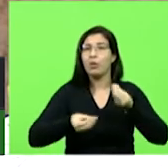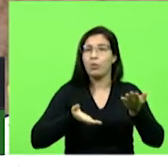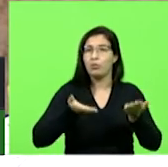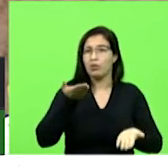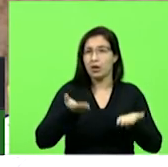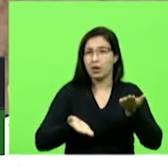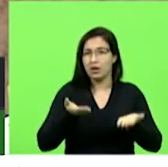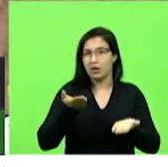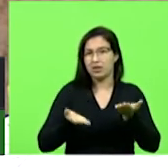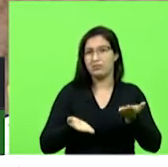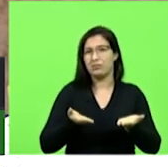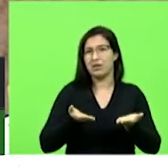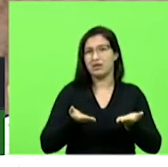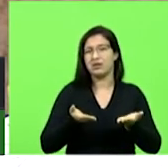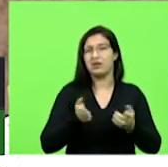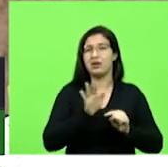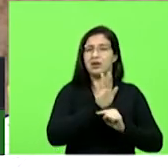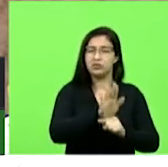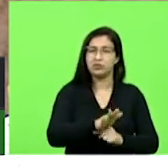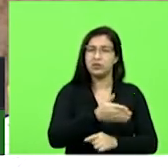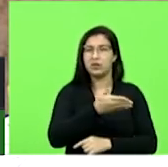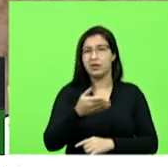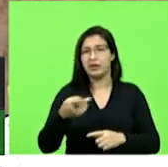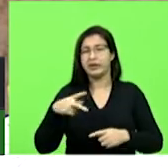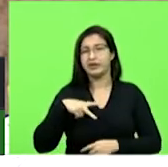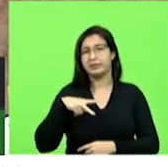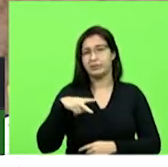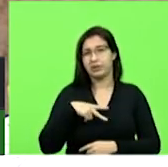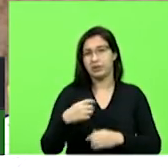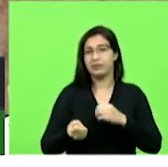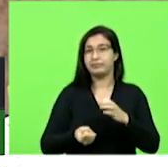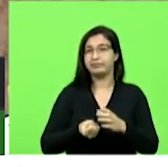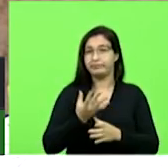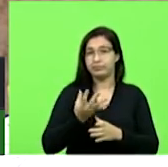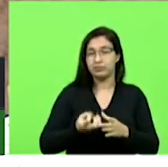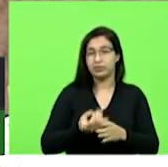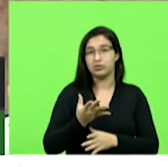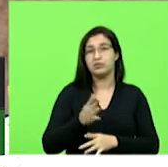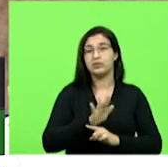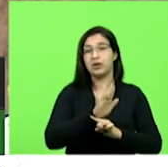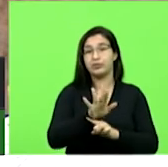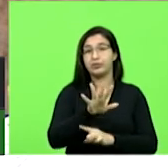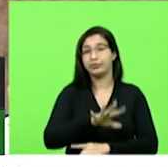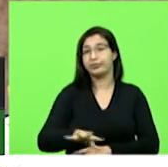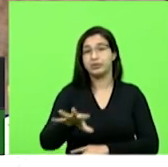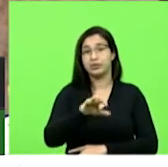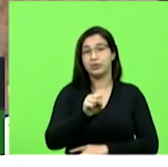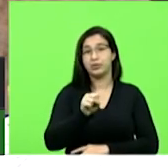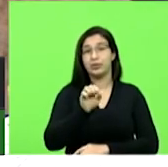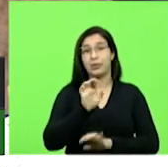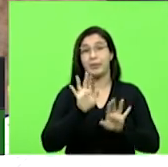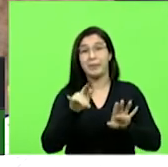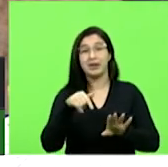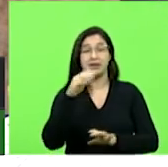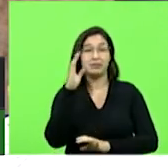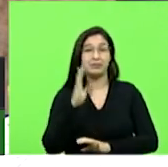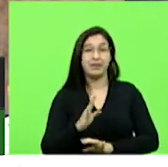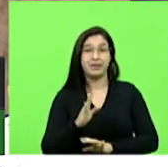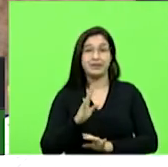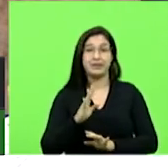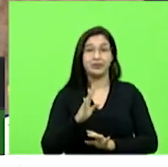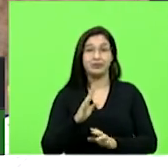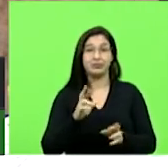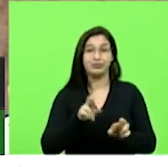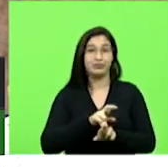que sufocar mais o setor privado, o setor produtivo, que sustenta tudo. Mas aqui no Brasil a gente inverteu as coisas, né? A gente botou